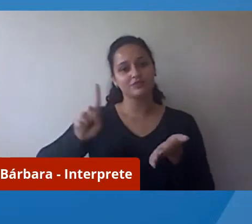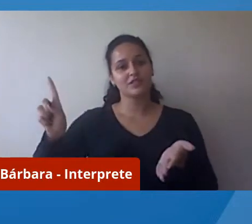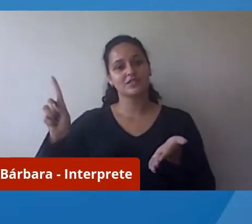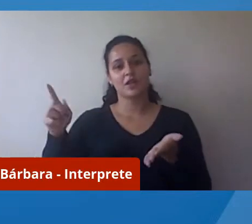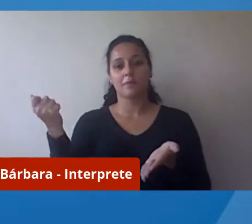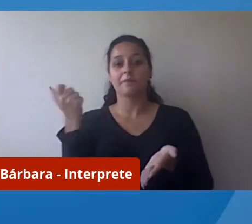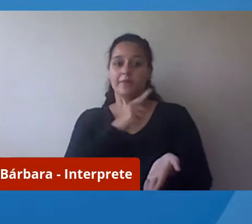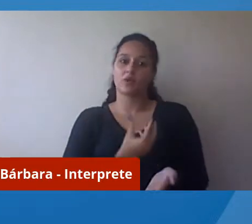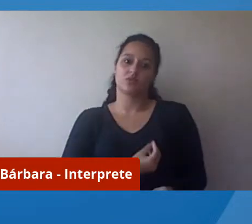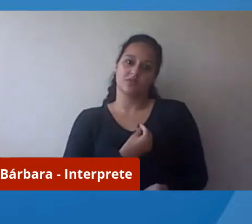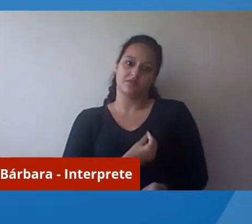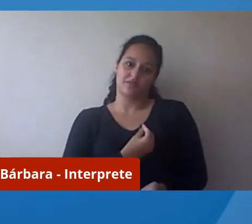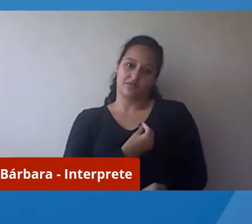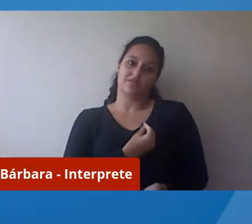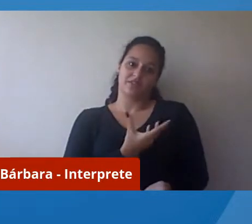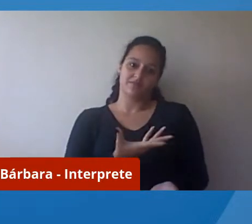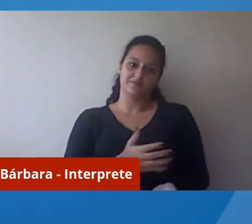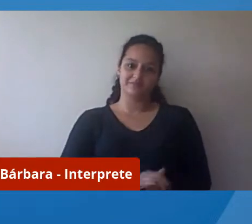sobreviver.